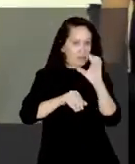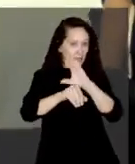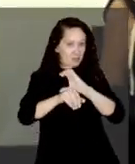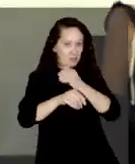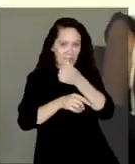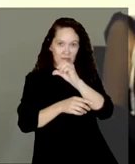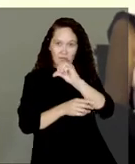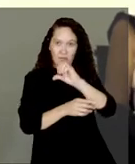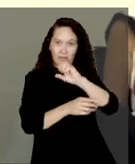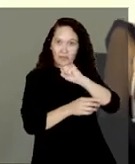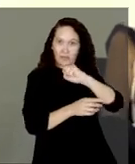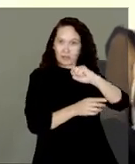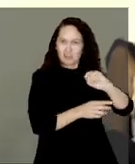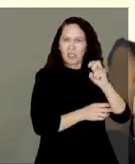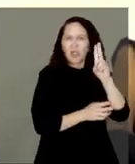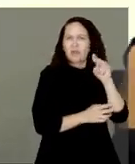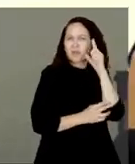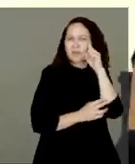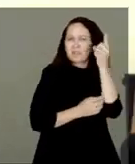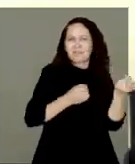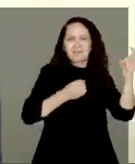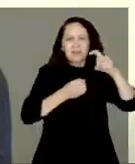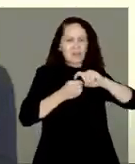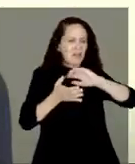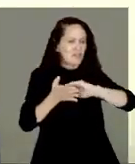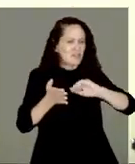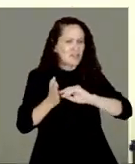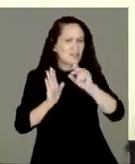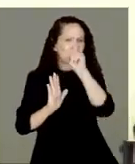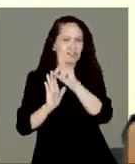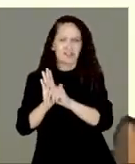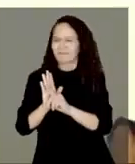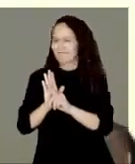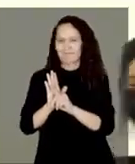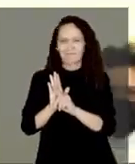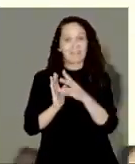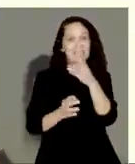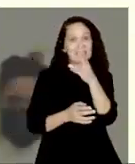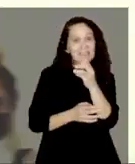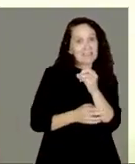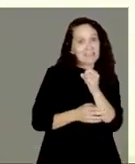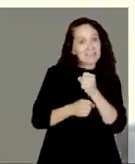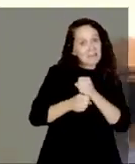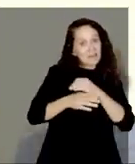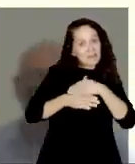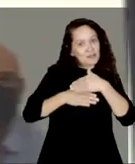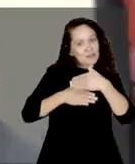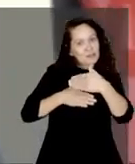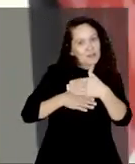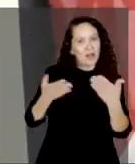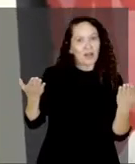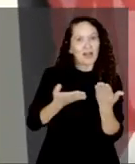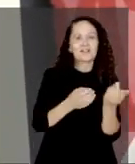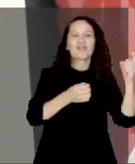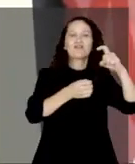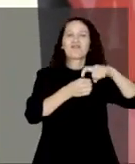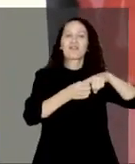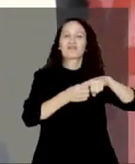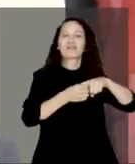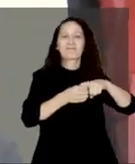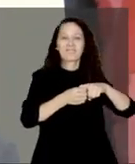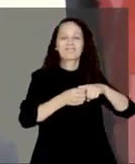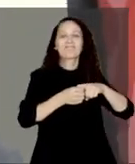elite brasileira que fica tão incomodada com a Venezuela, a elite brasileira torceu, escreveu